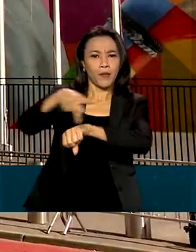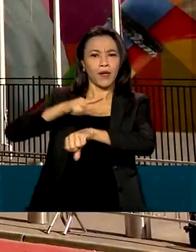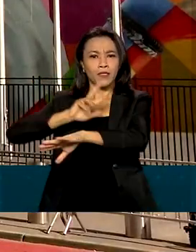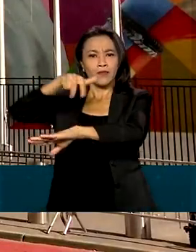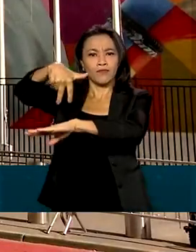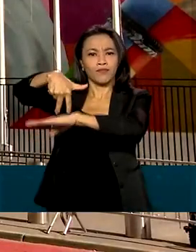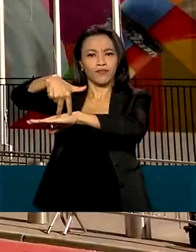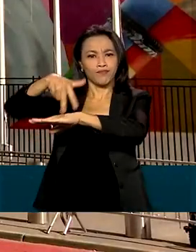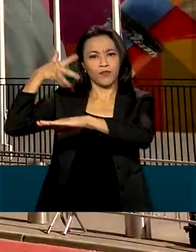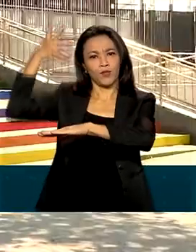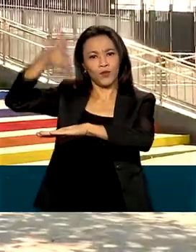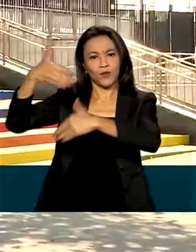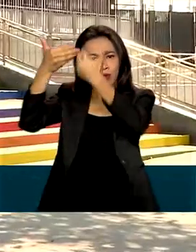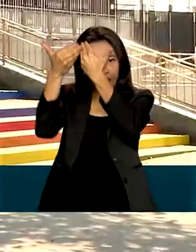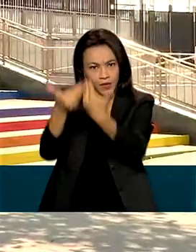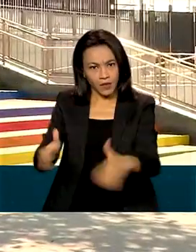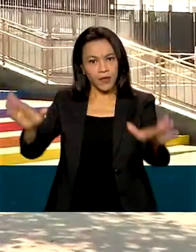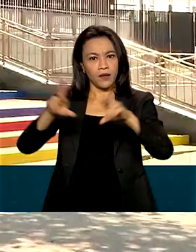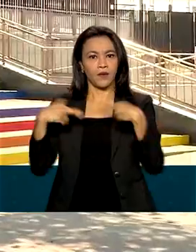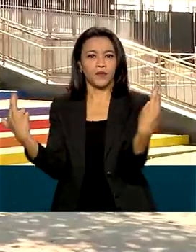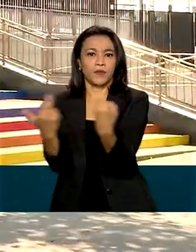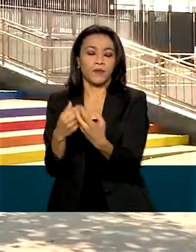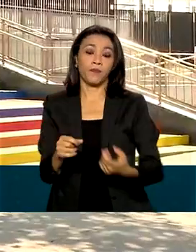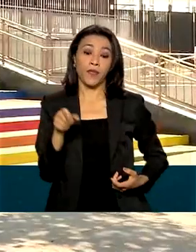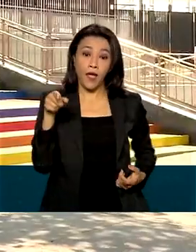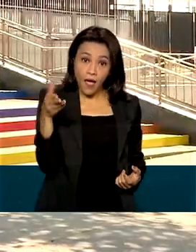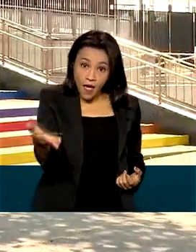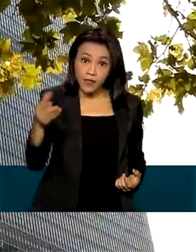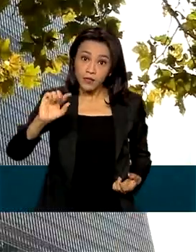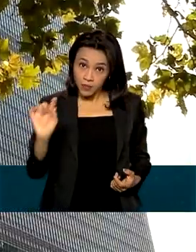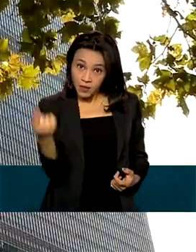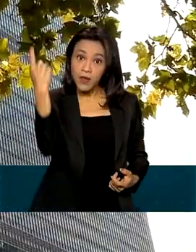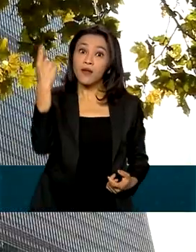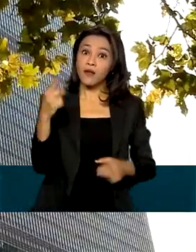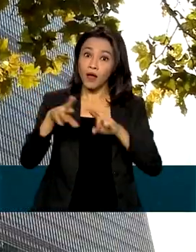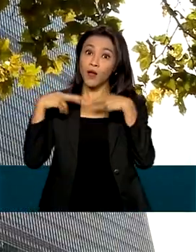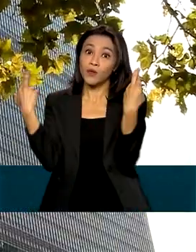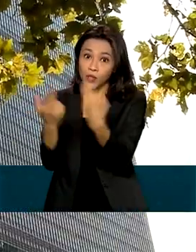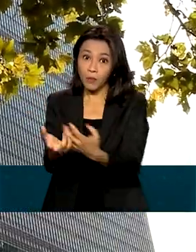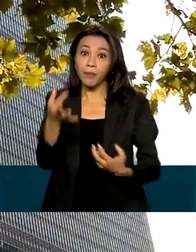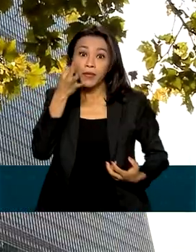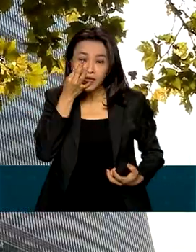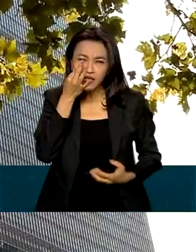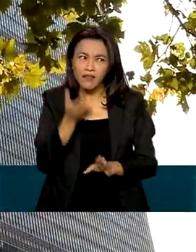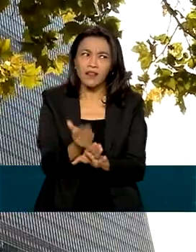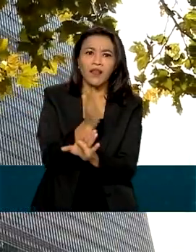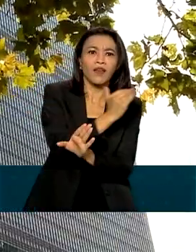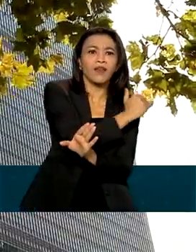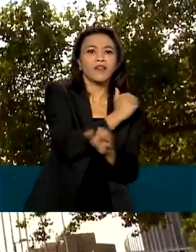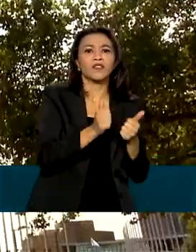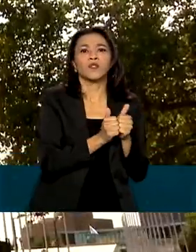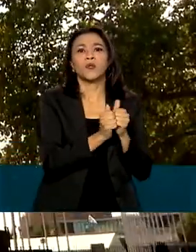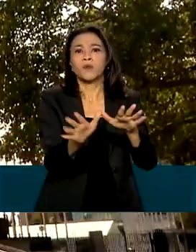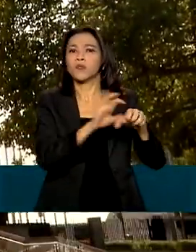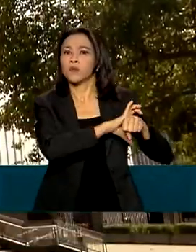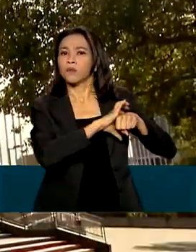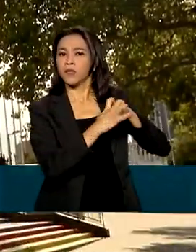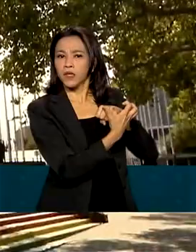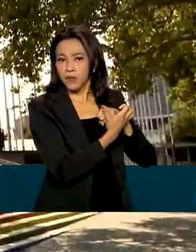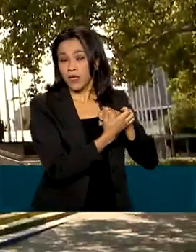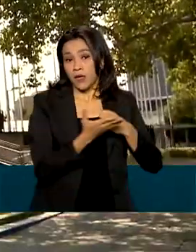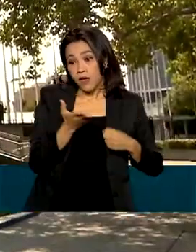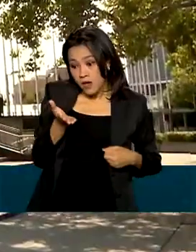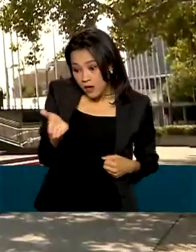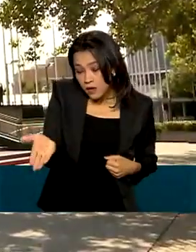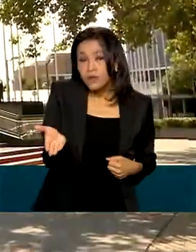a abrir a cerimônia. Será a primeira reunião totalmente presencial desde o início da pandemia. É o momento também